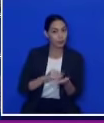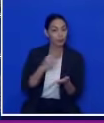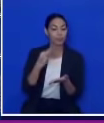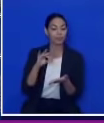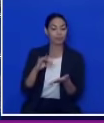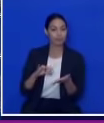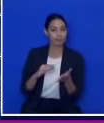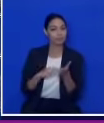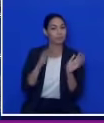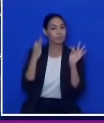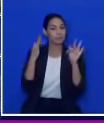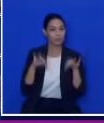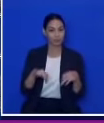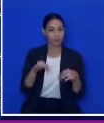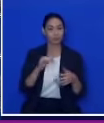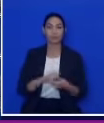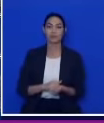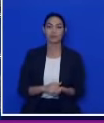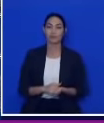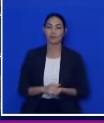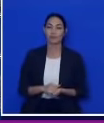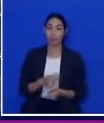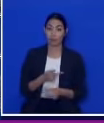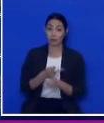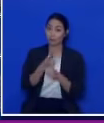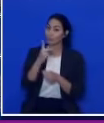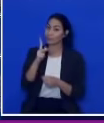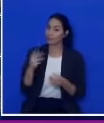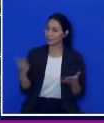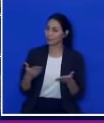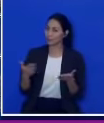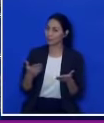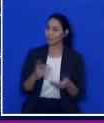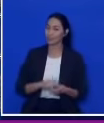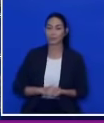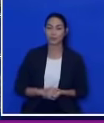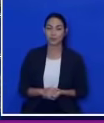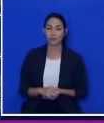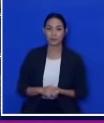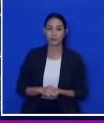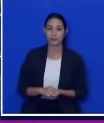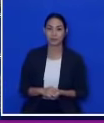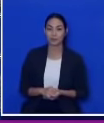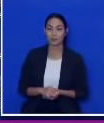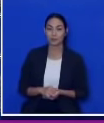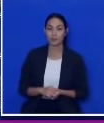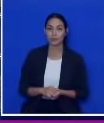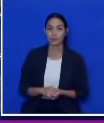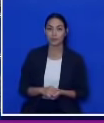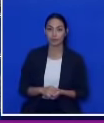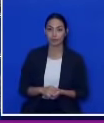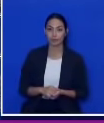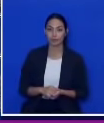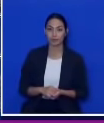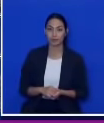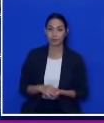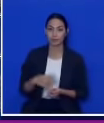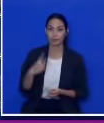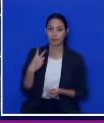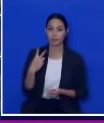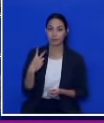confira direitinho sua aposta. Quem sabe hoje esse prêmio sai para você. Vem chegando mais um número, é